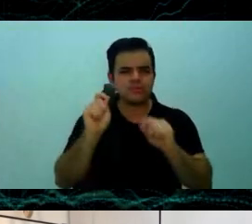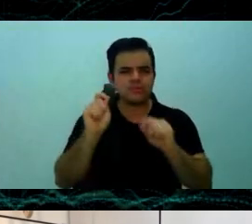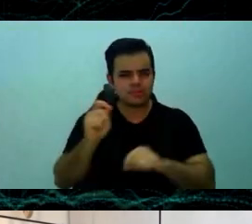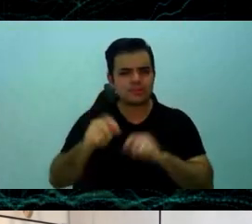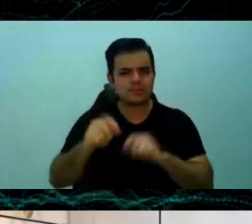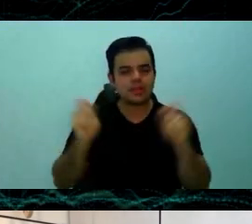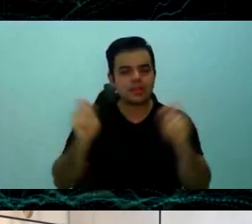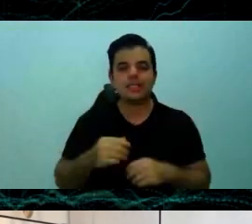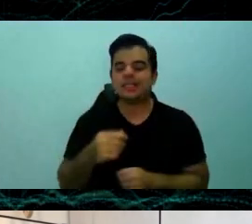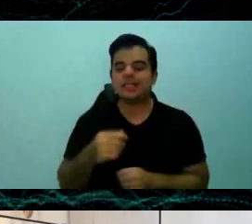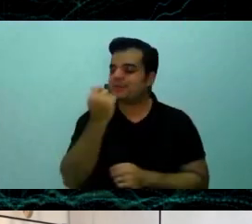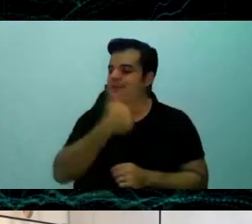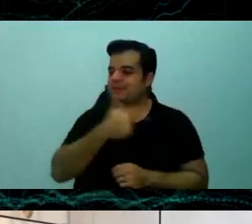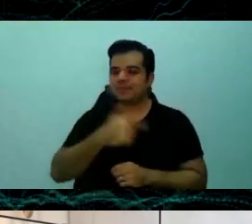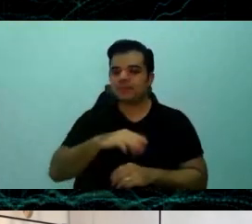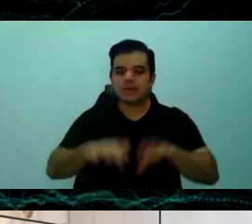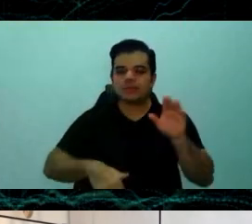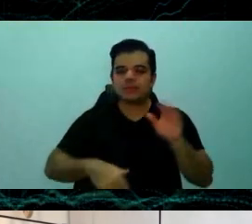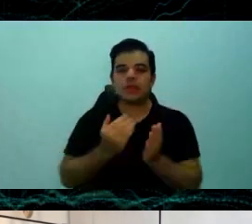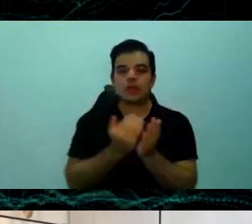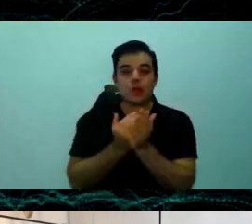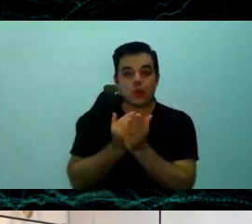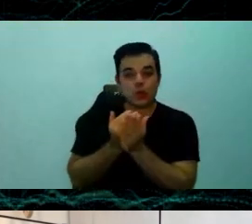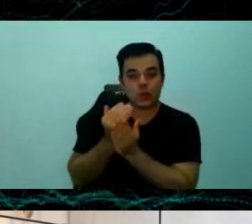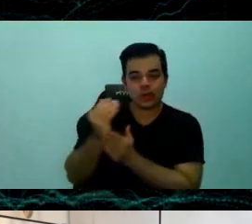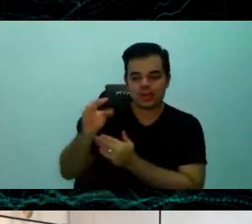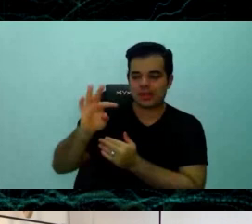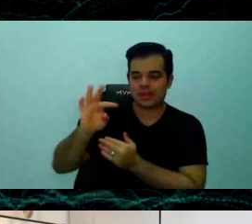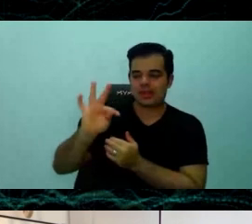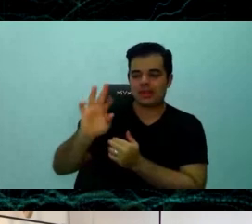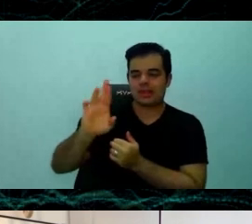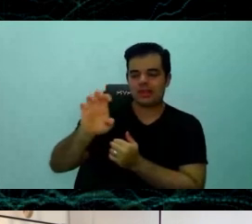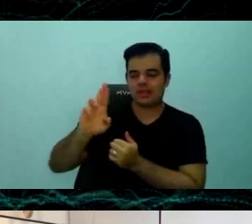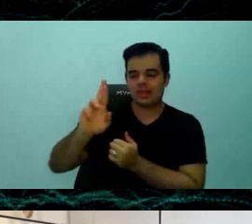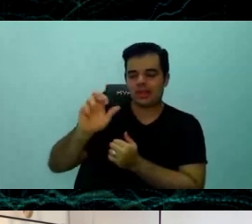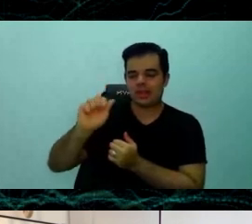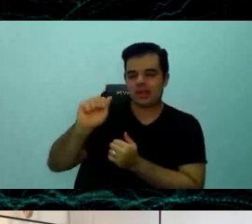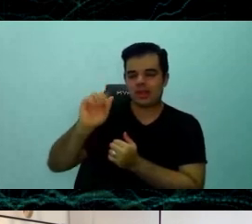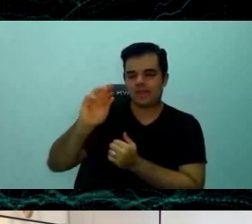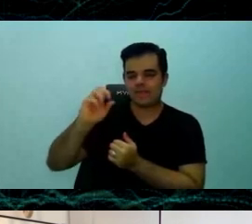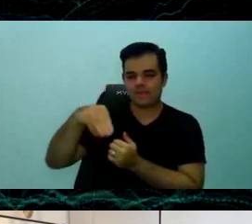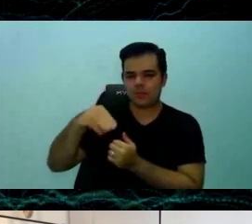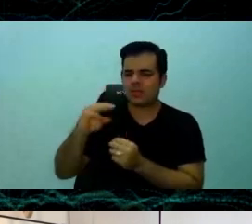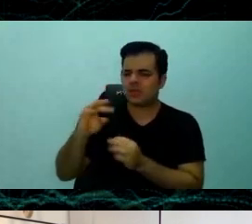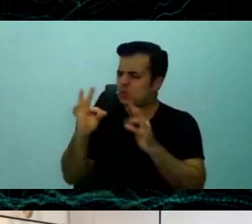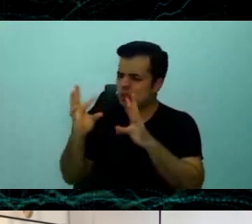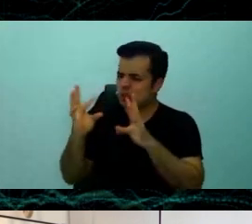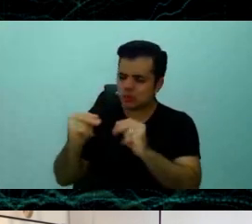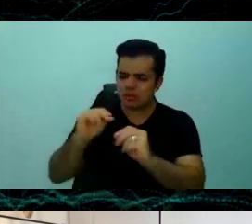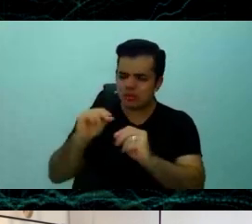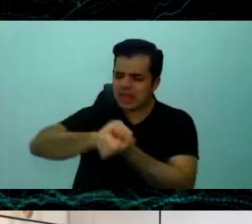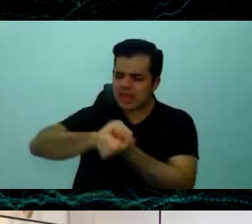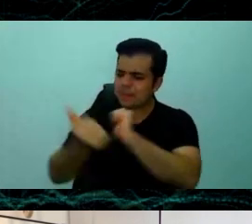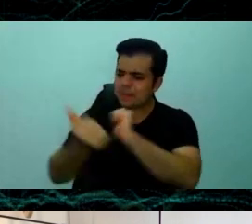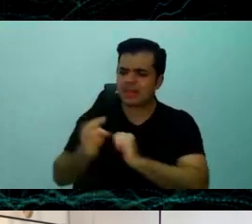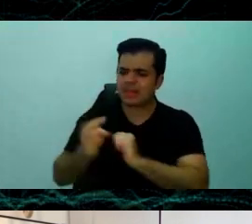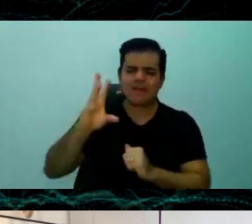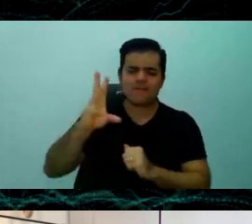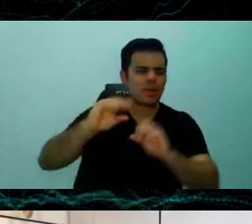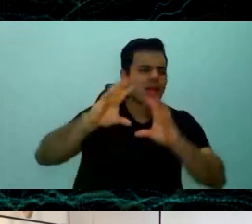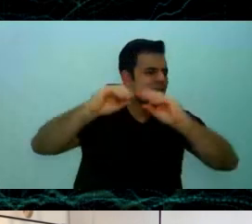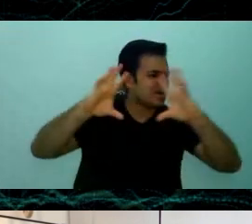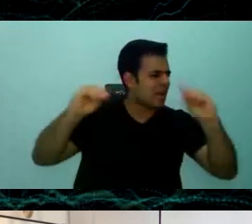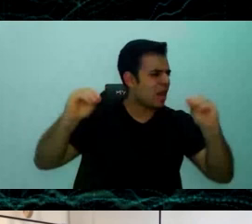É engraçado que quando você começa a brincar com Terraform, você pensa assim: não, vou terraformar tudo, né? Vou terraformar cloud,